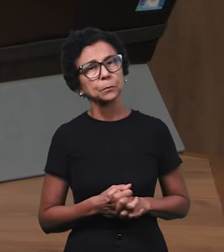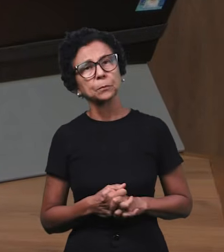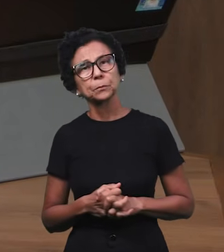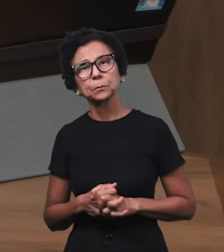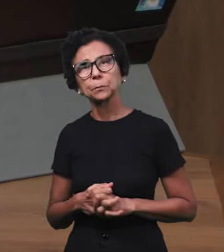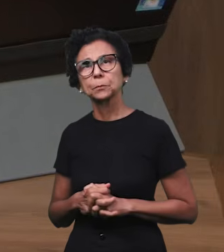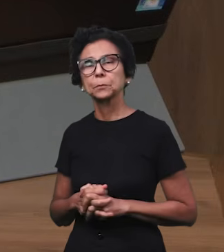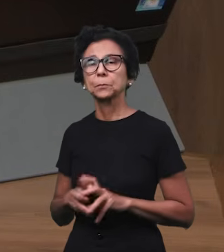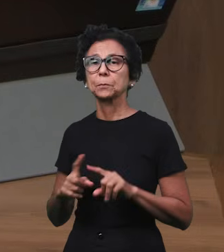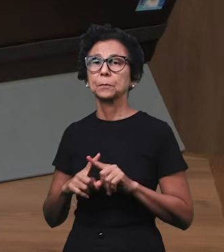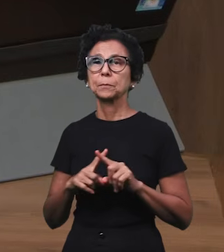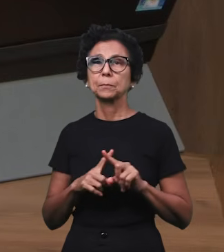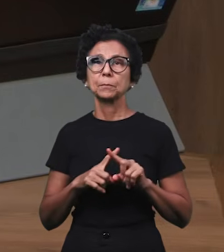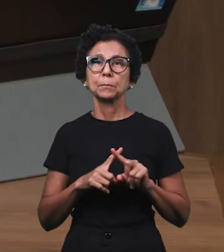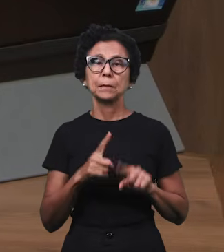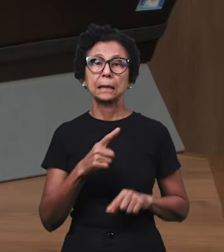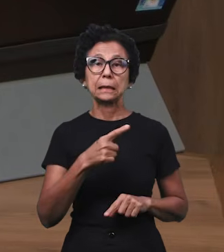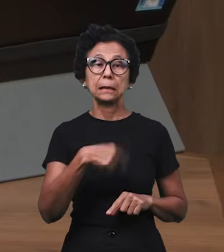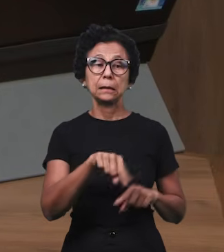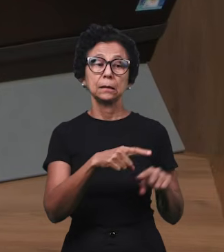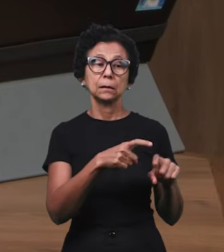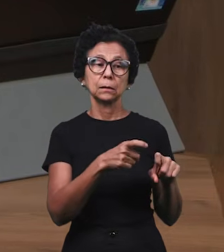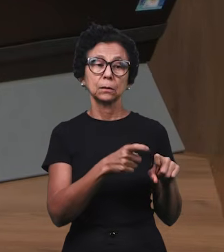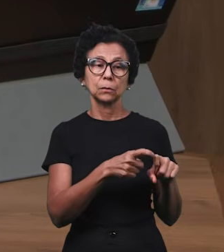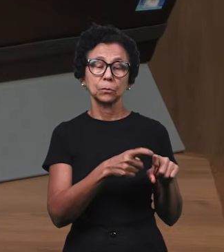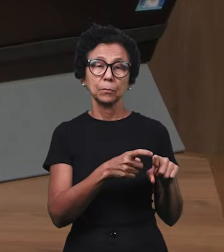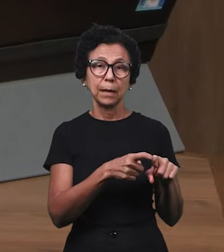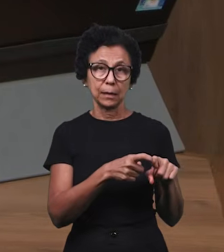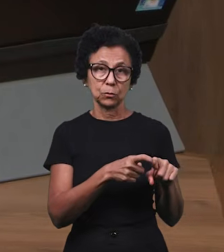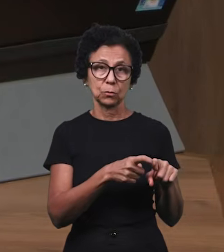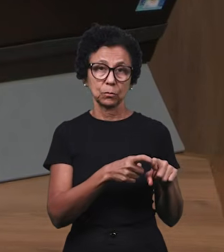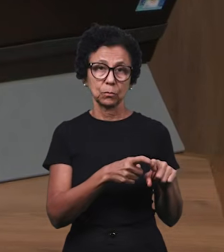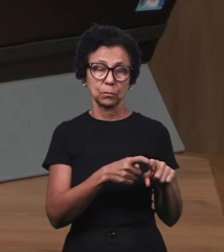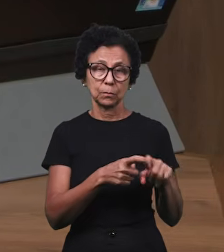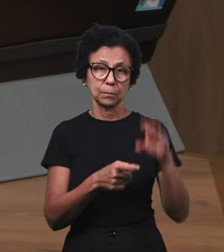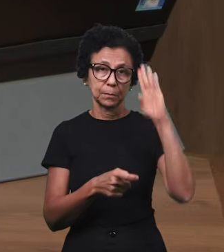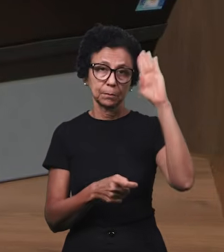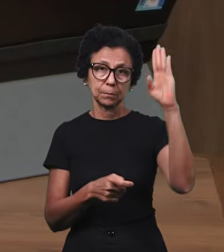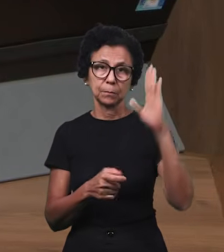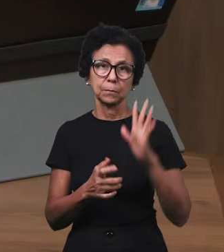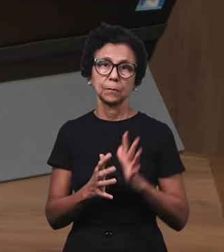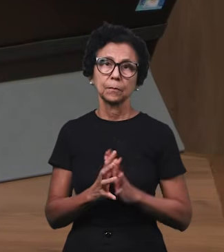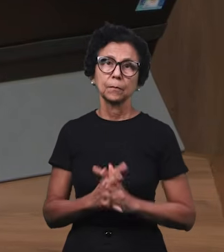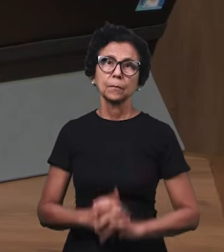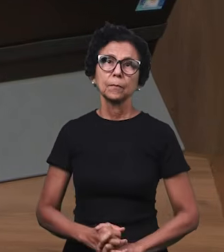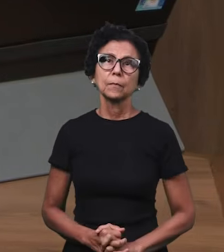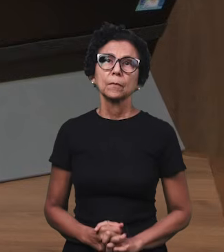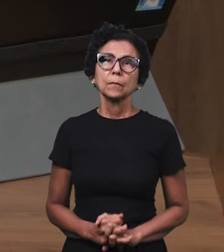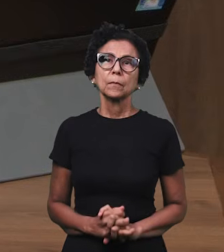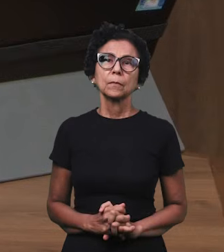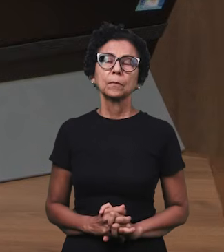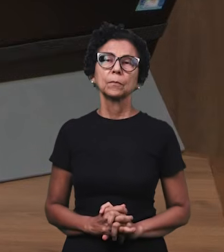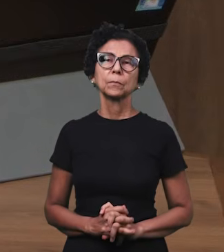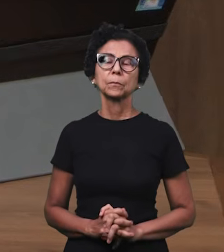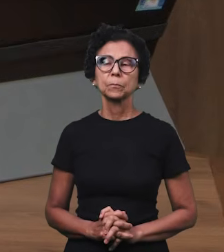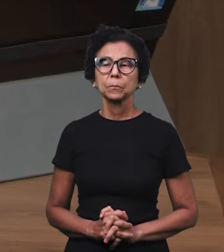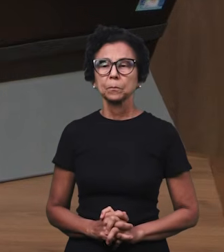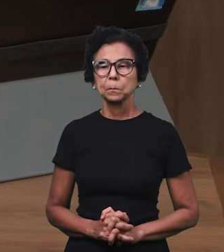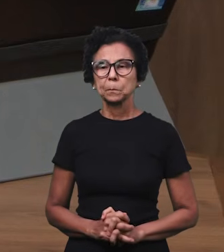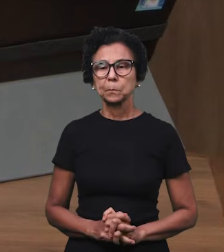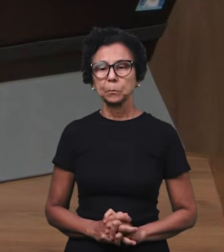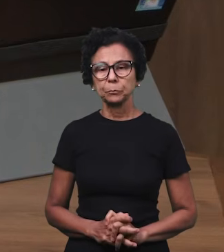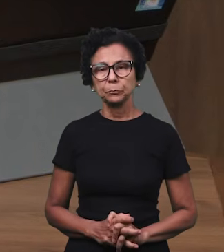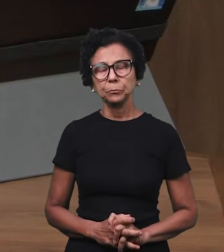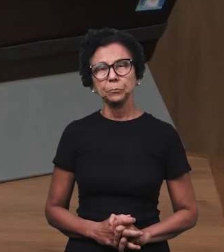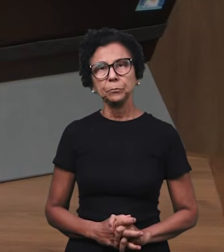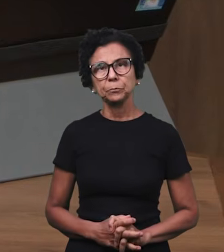Mas assim, estar no consultório médico, nada substitui isso, né? Mas nós falamos um